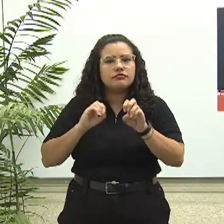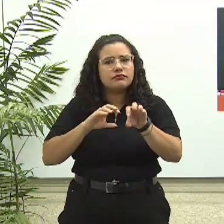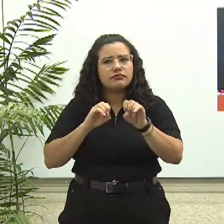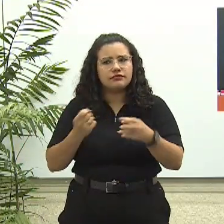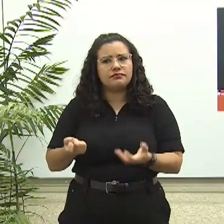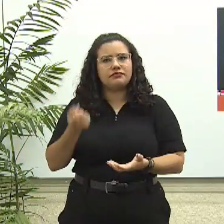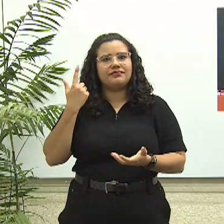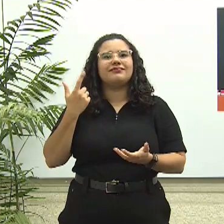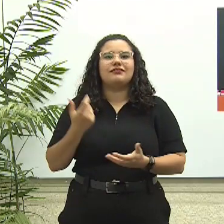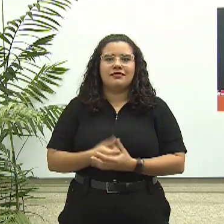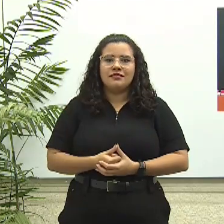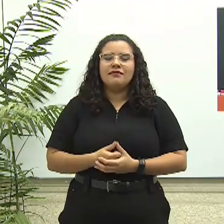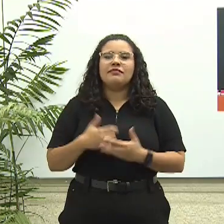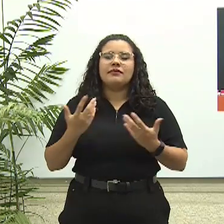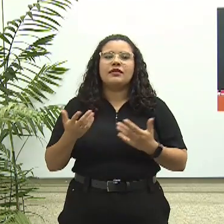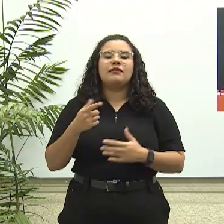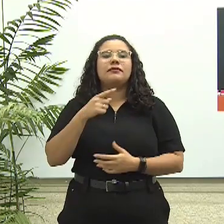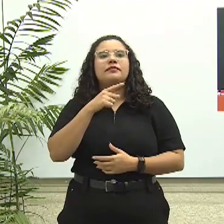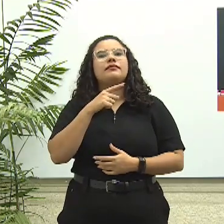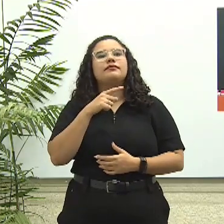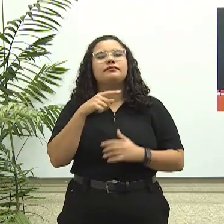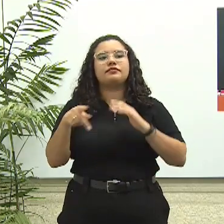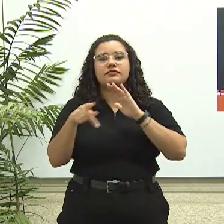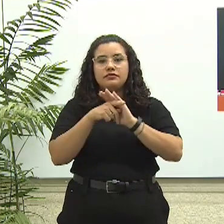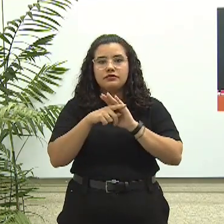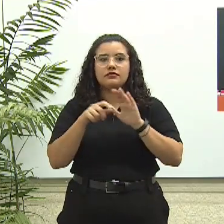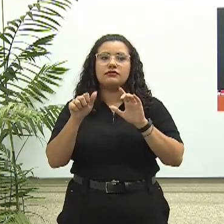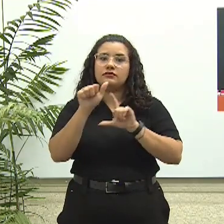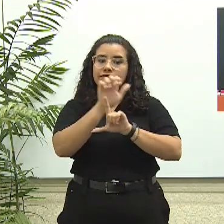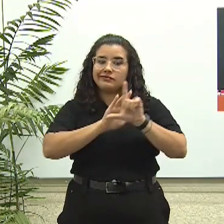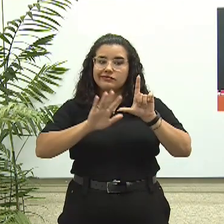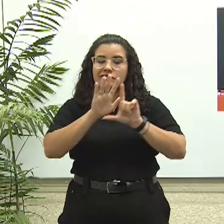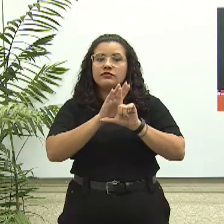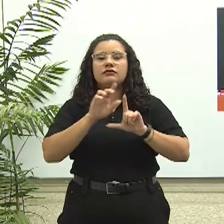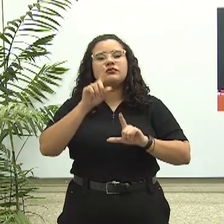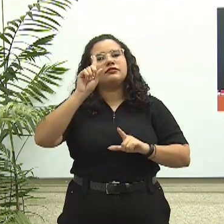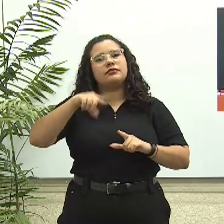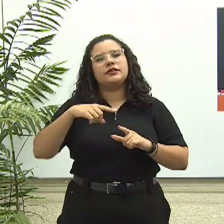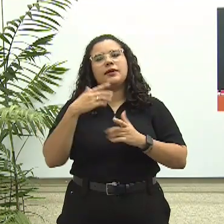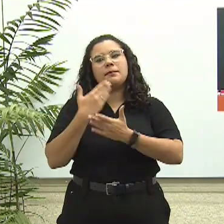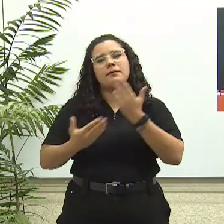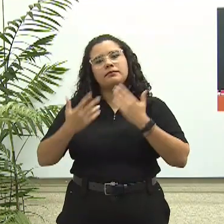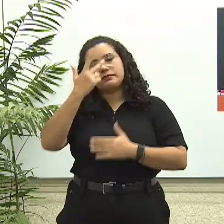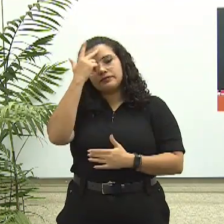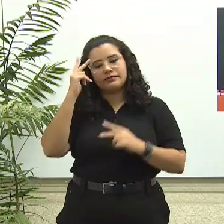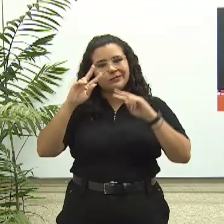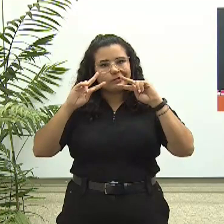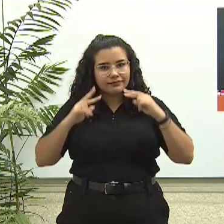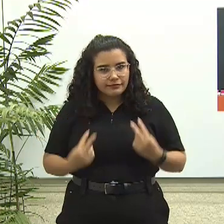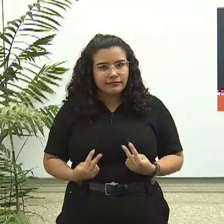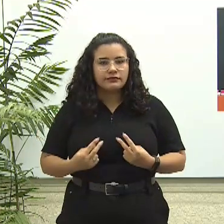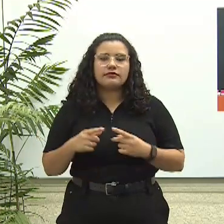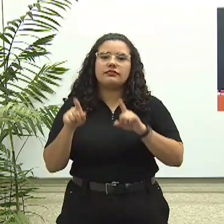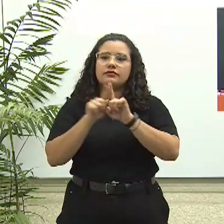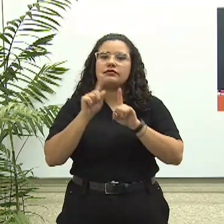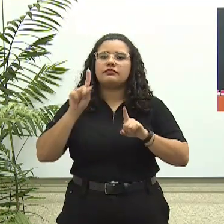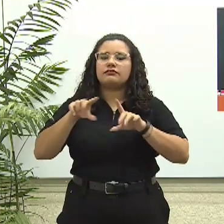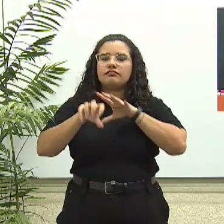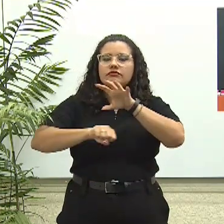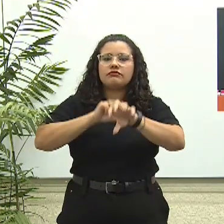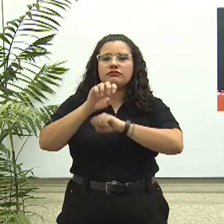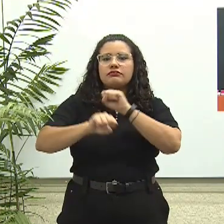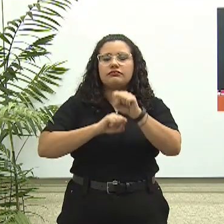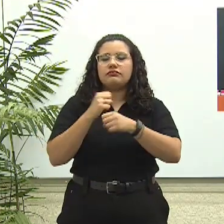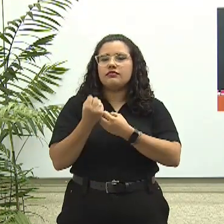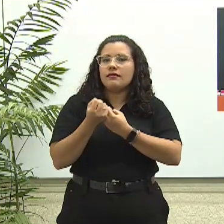então a plataformização não só é a destruição dos Direitos Trabalhistas a plataformização também é a captura de Big Data